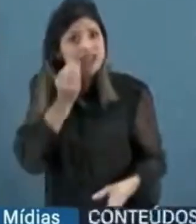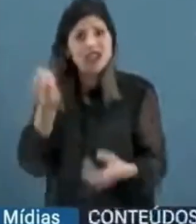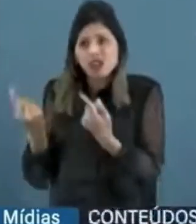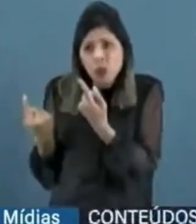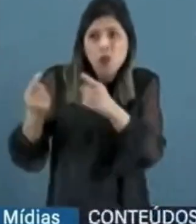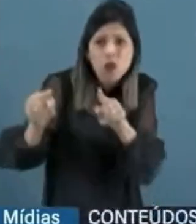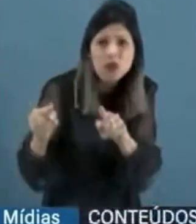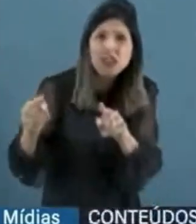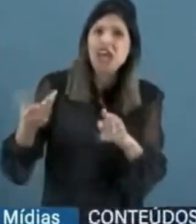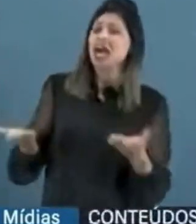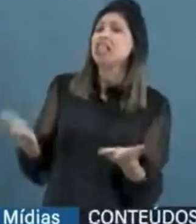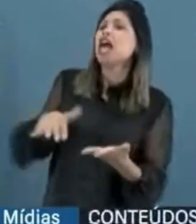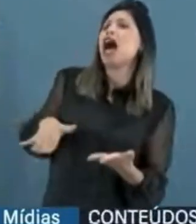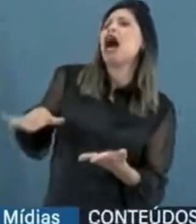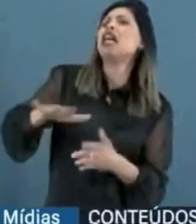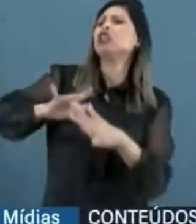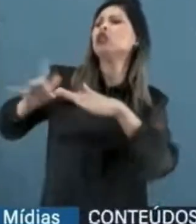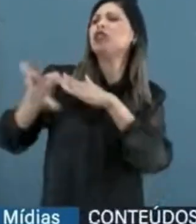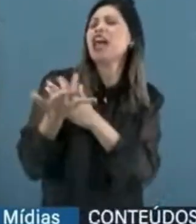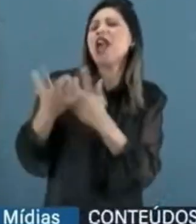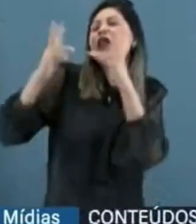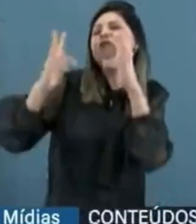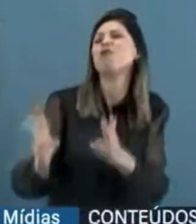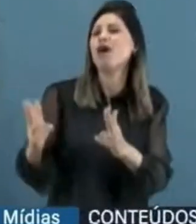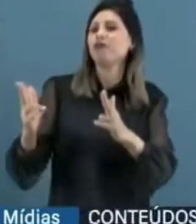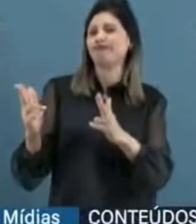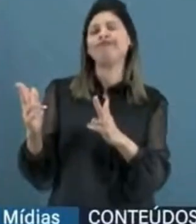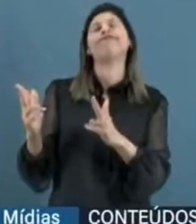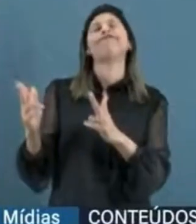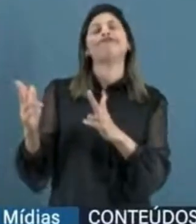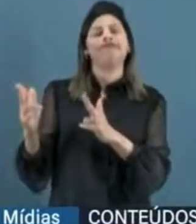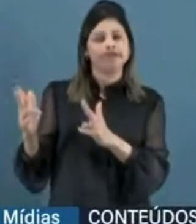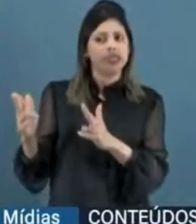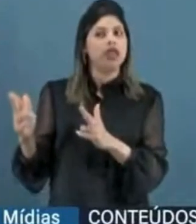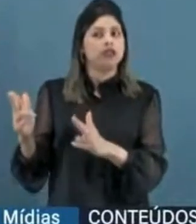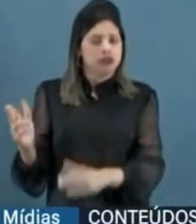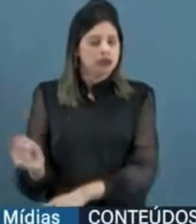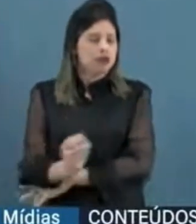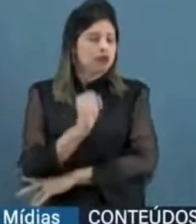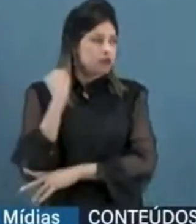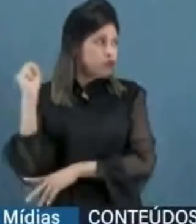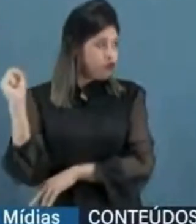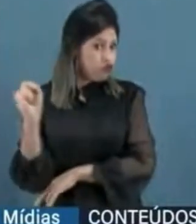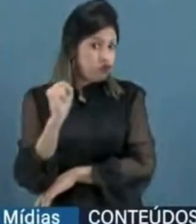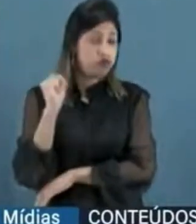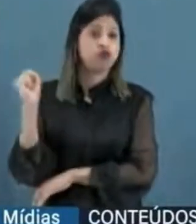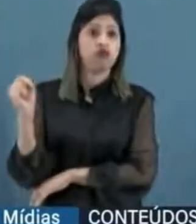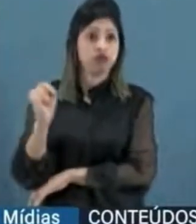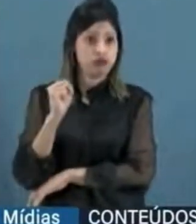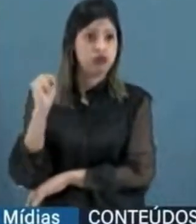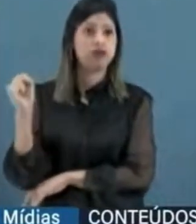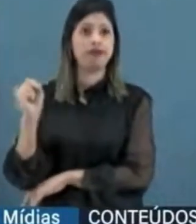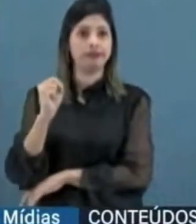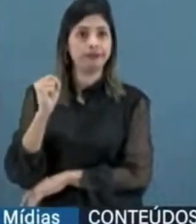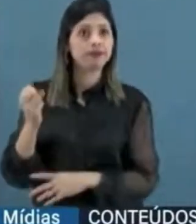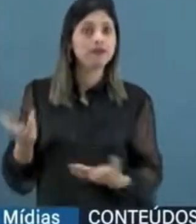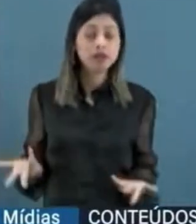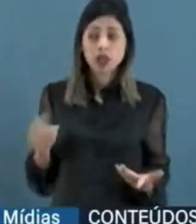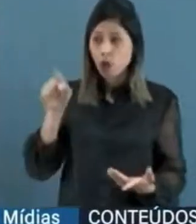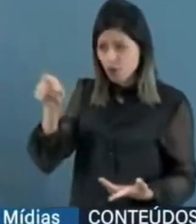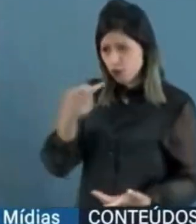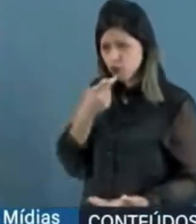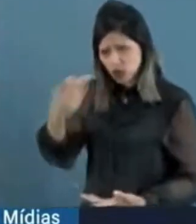mesmo tom, na mesma misoginia. Então é algo muito grave. E quero dizer que nesse seu